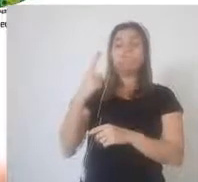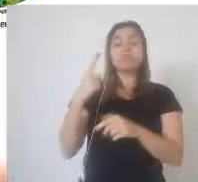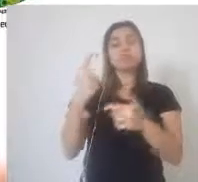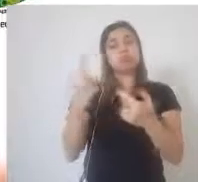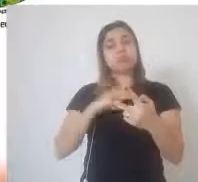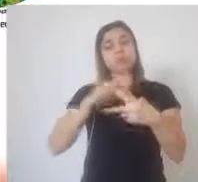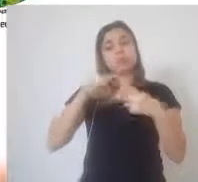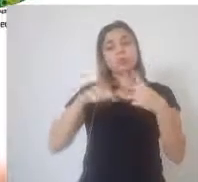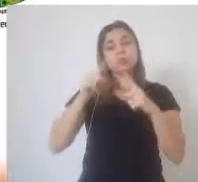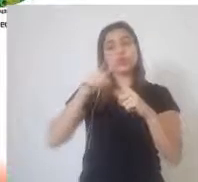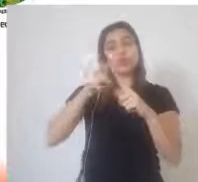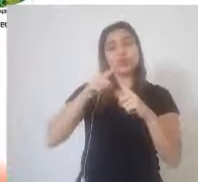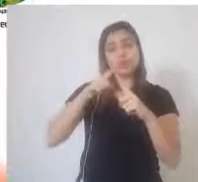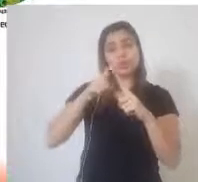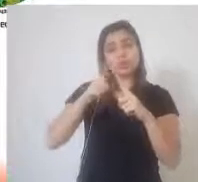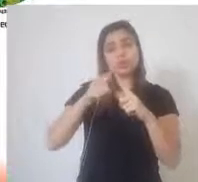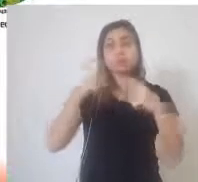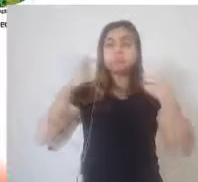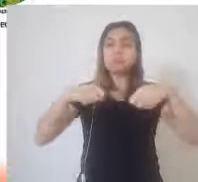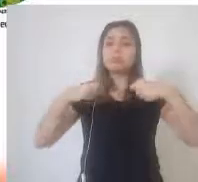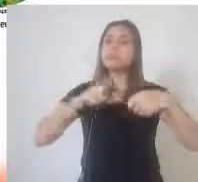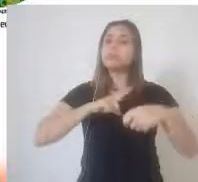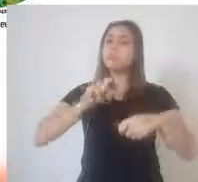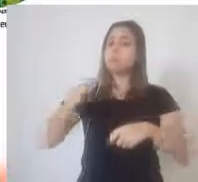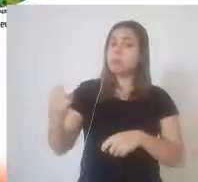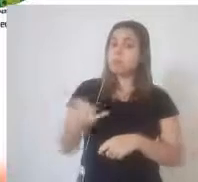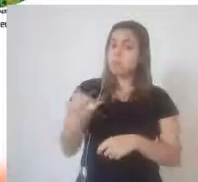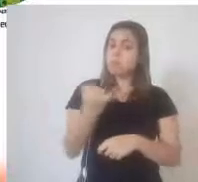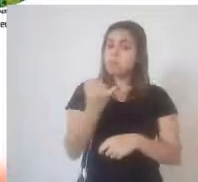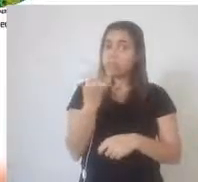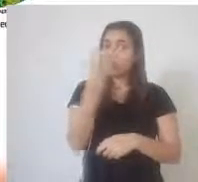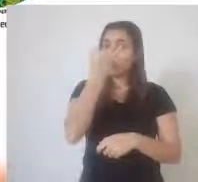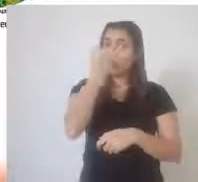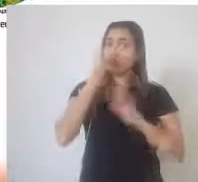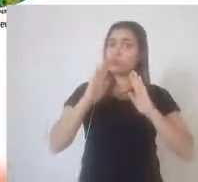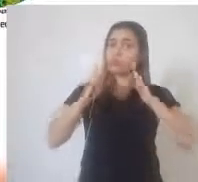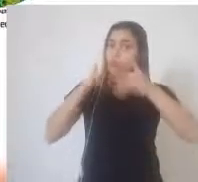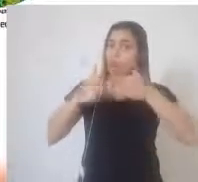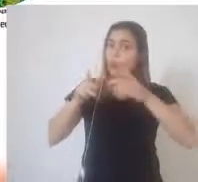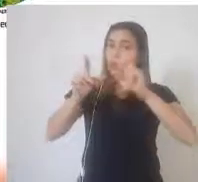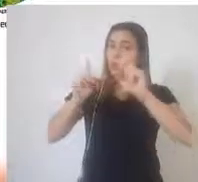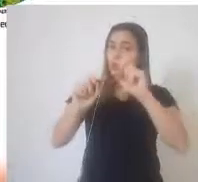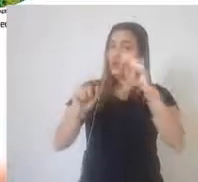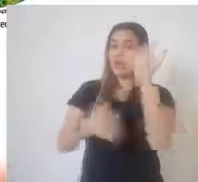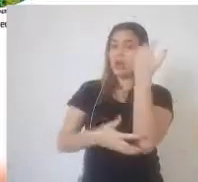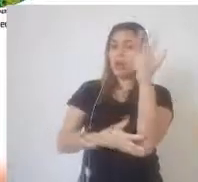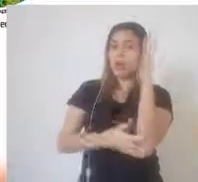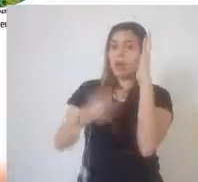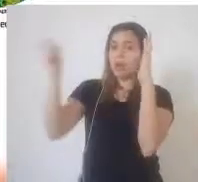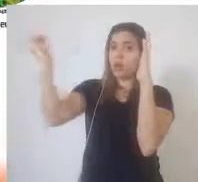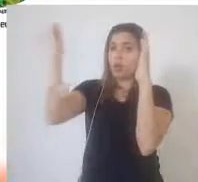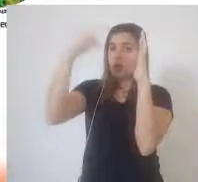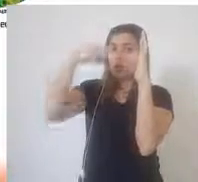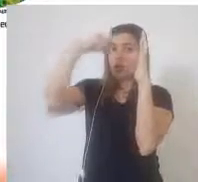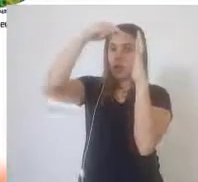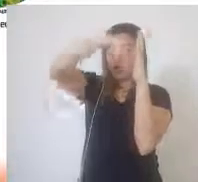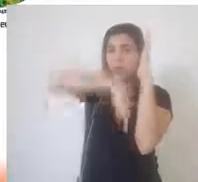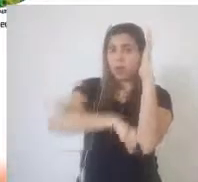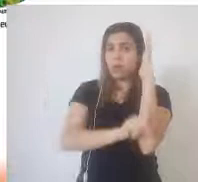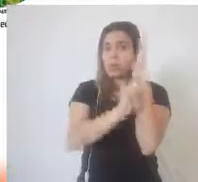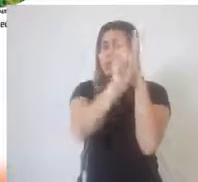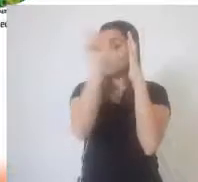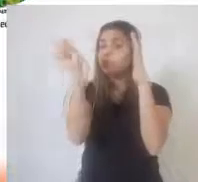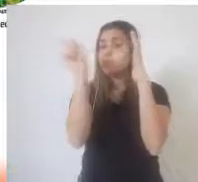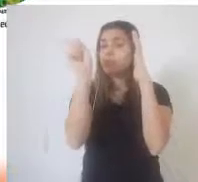específicos, né? Então a gente costuma dar uma maior importância a essa fonte